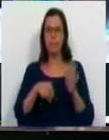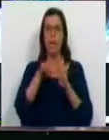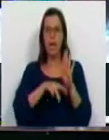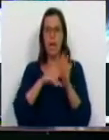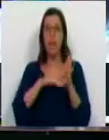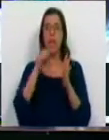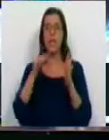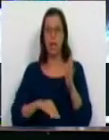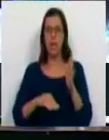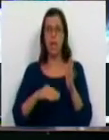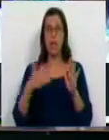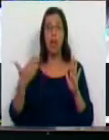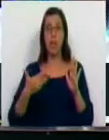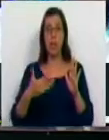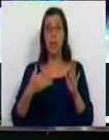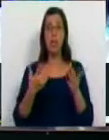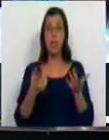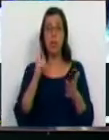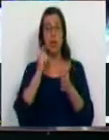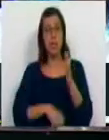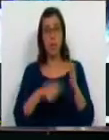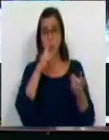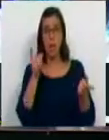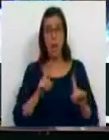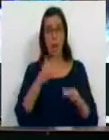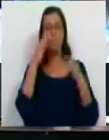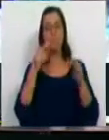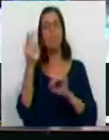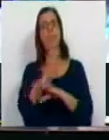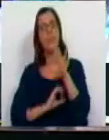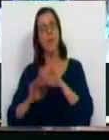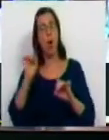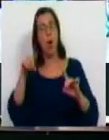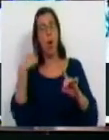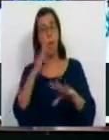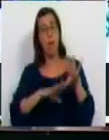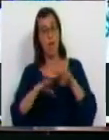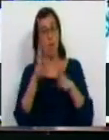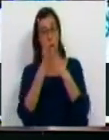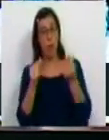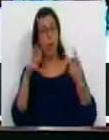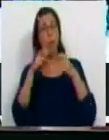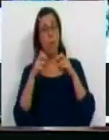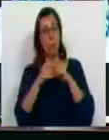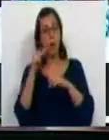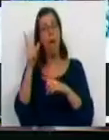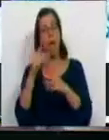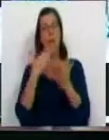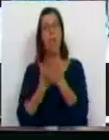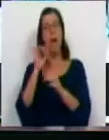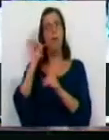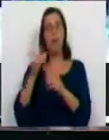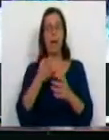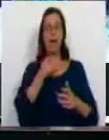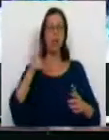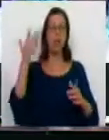regras e tratados que legitimam as sanções. A não ser assim, confirma-se que a União Europeia, em vez do espaço resolver problemas, constitui-se como o espaço da